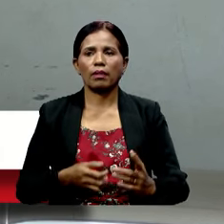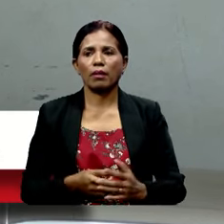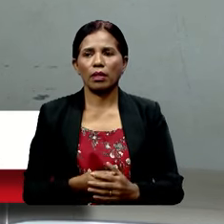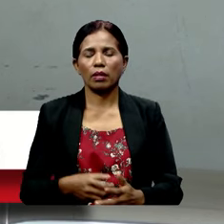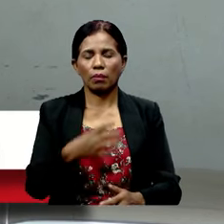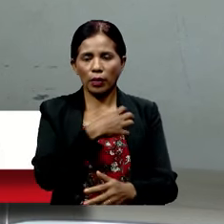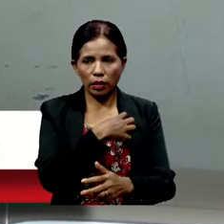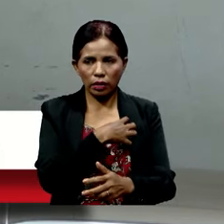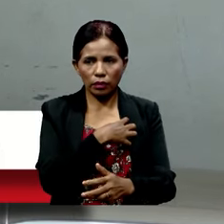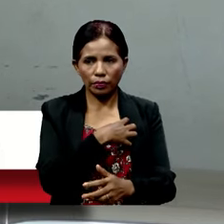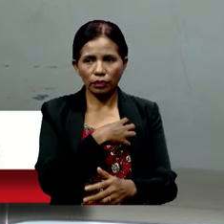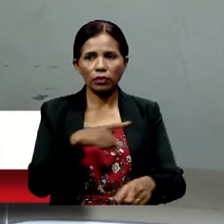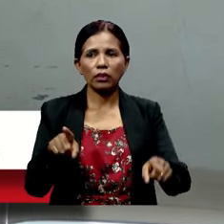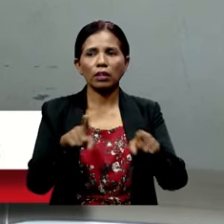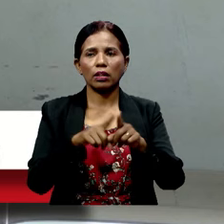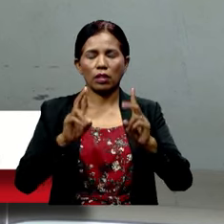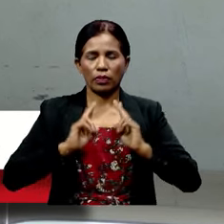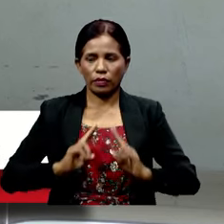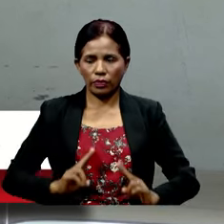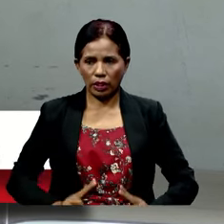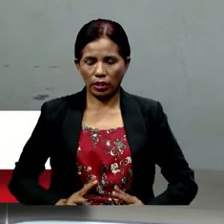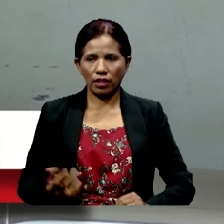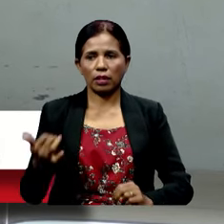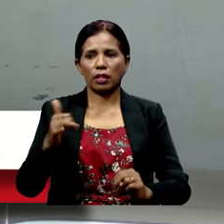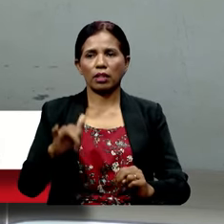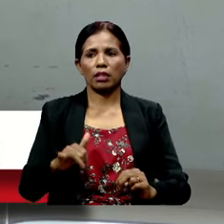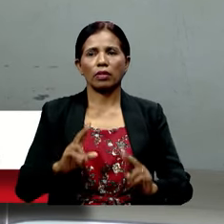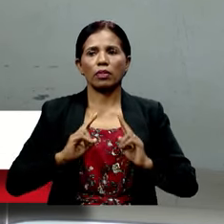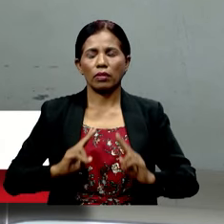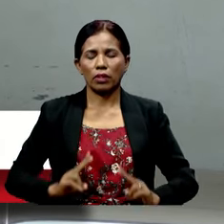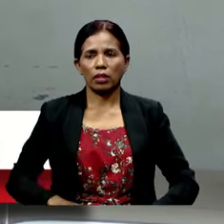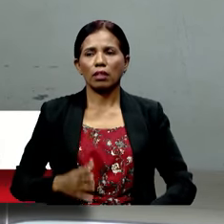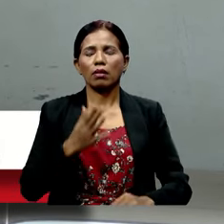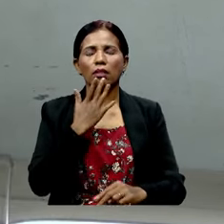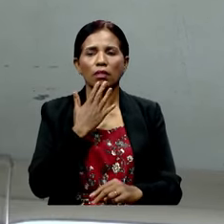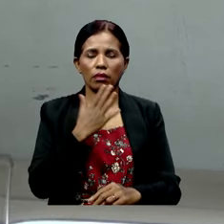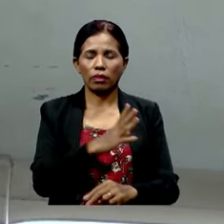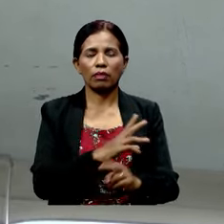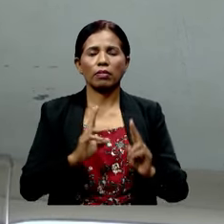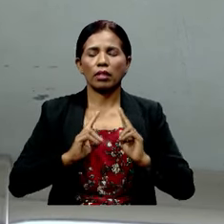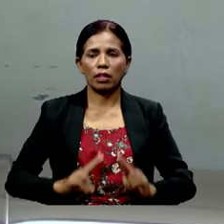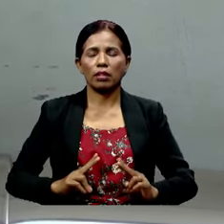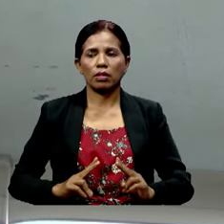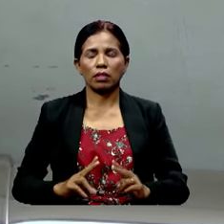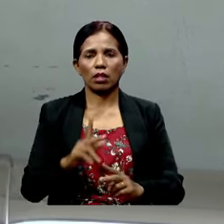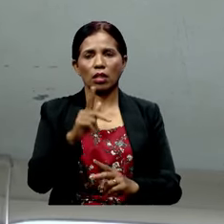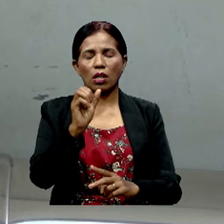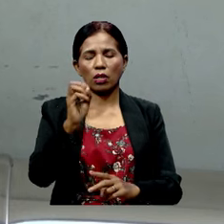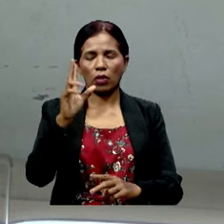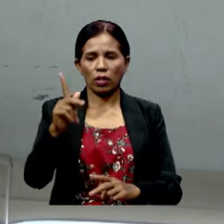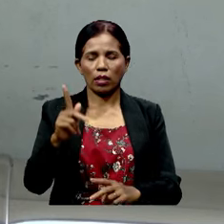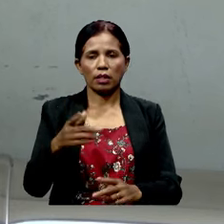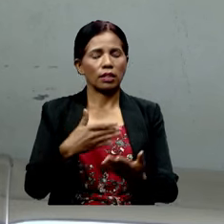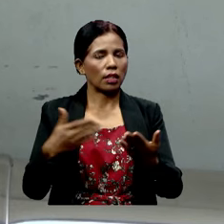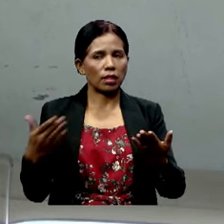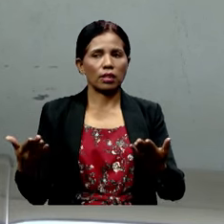pente ele nessa sirnia farda sirne care farda sira corca atributo sirne ana né bele hasai